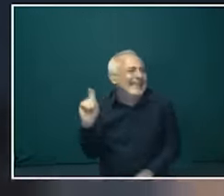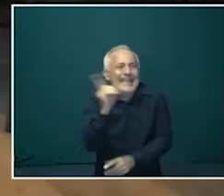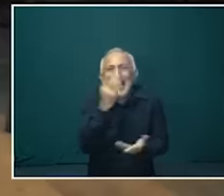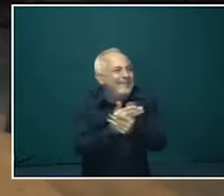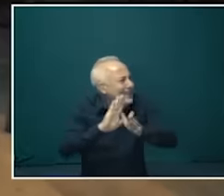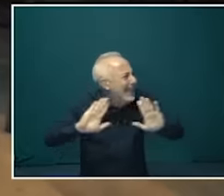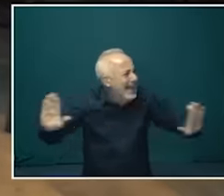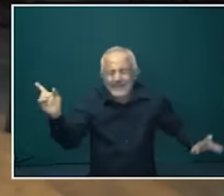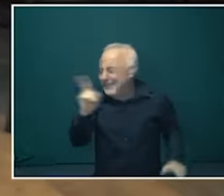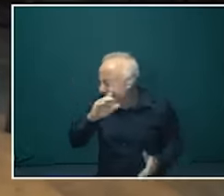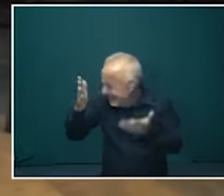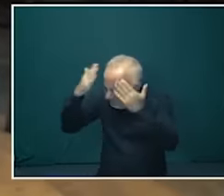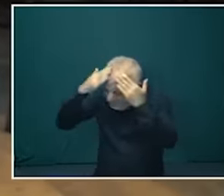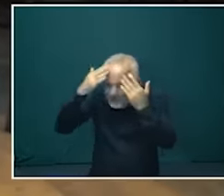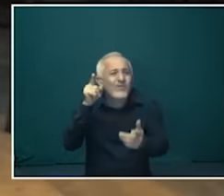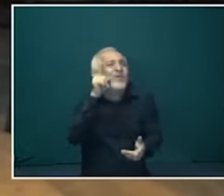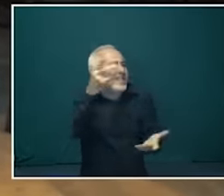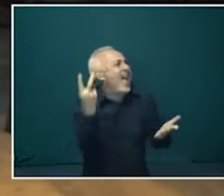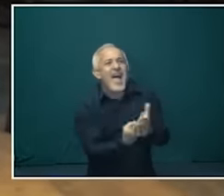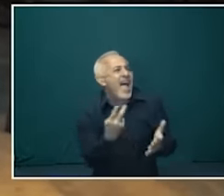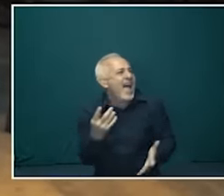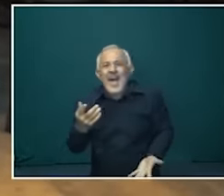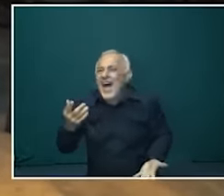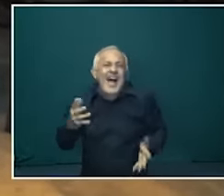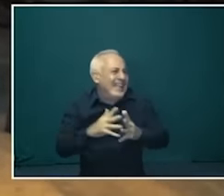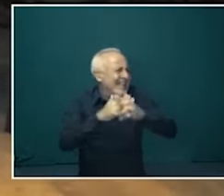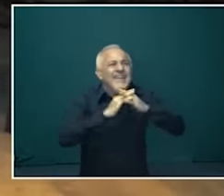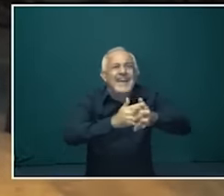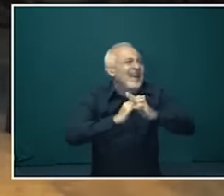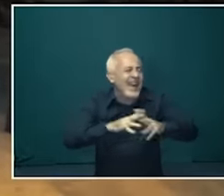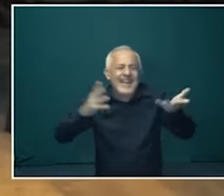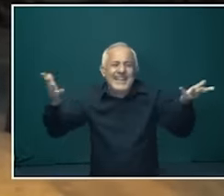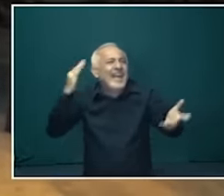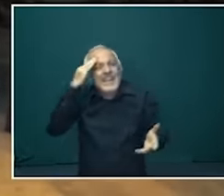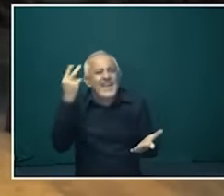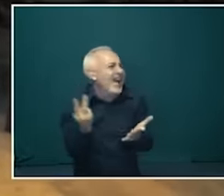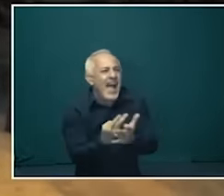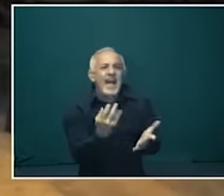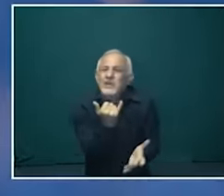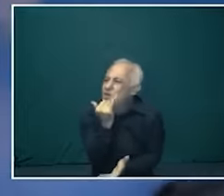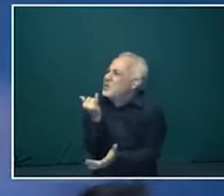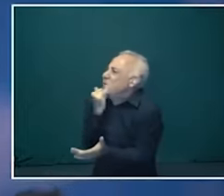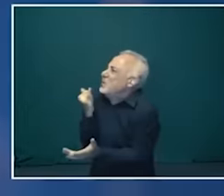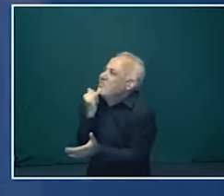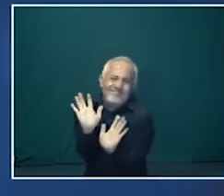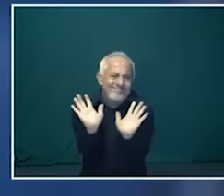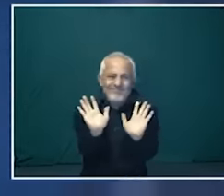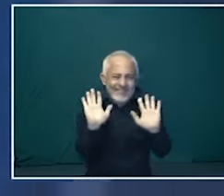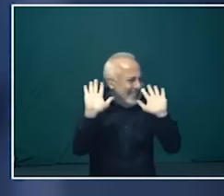tava terminando, não. Você confundiu seu coração.